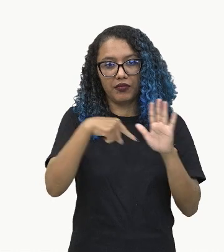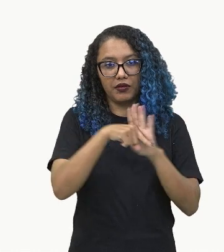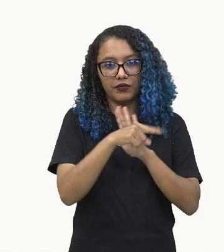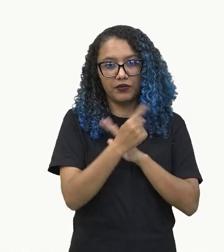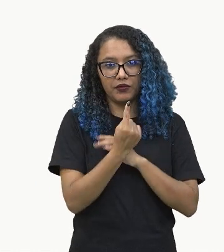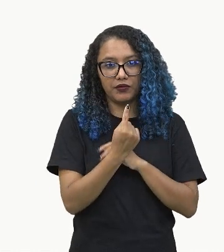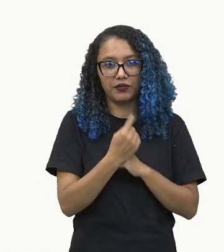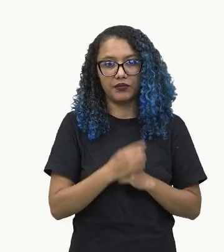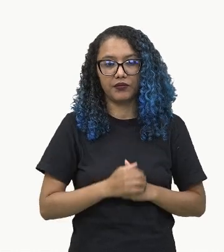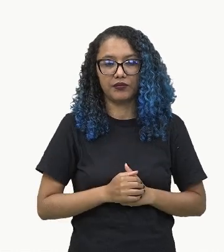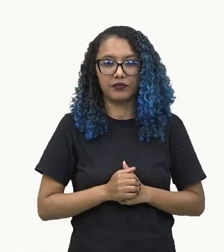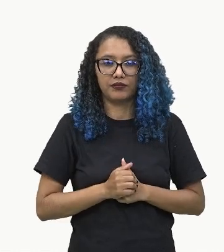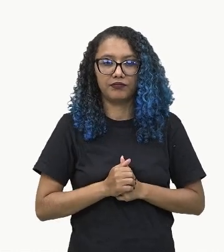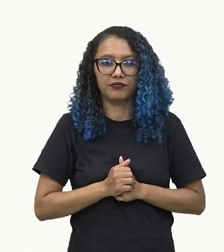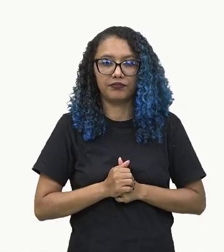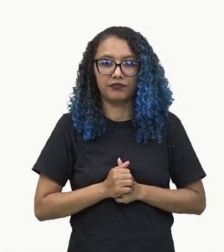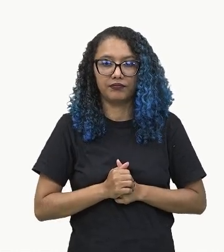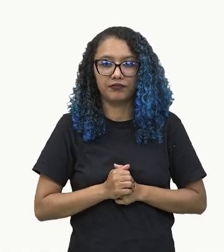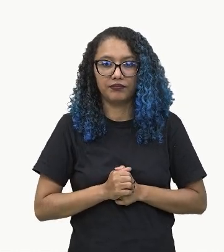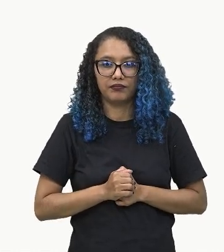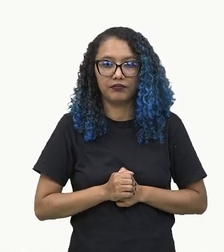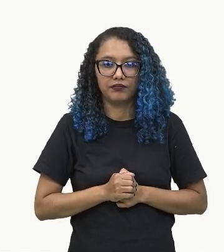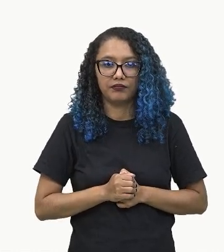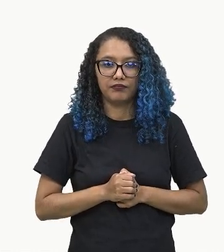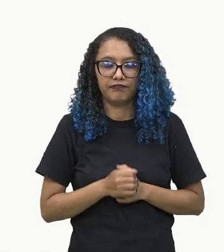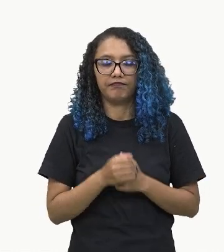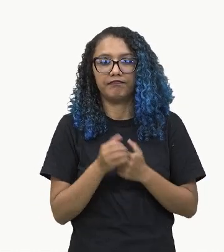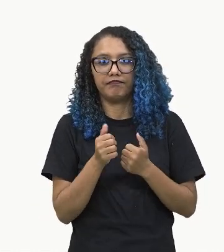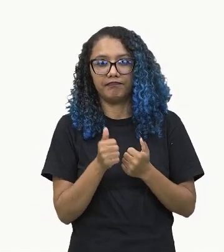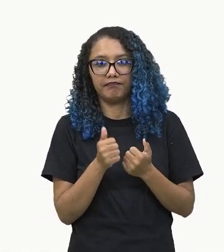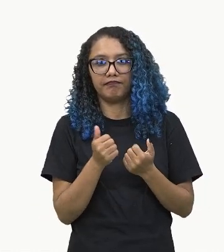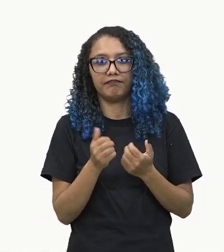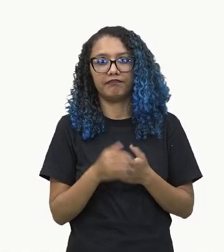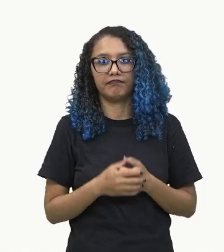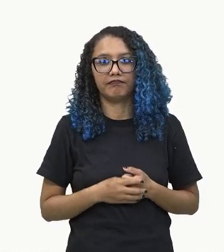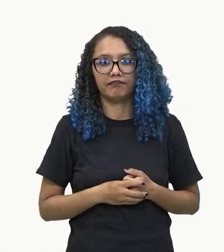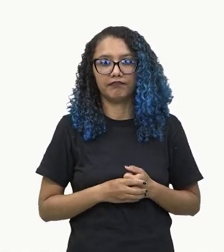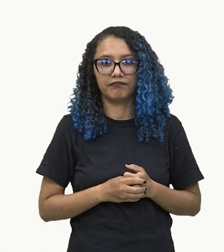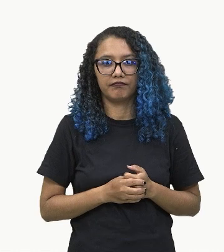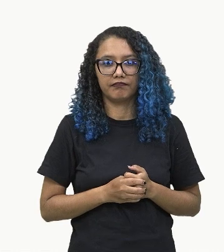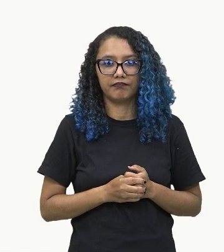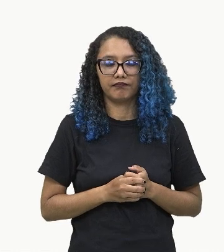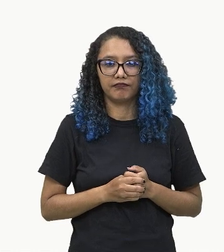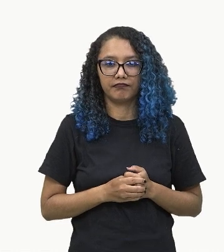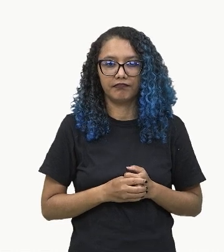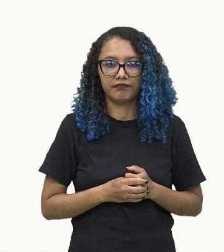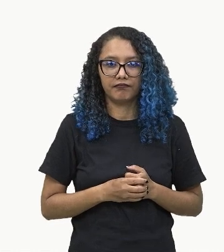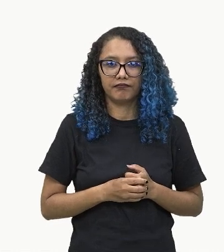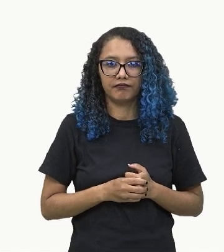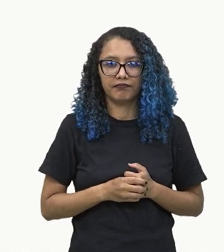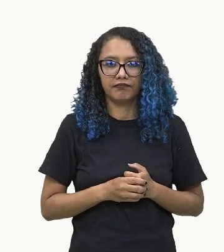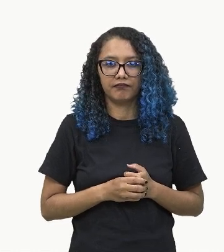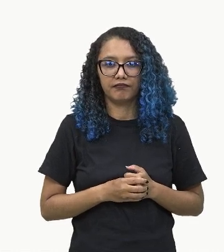1. Ok? Então, aqui só o que já estava, né, escrito aí em